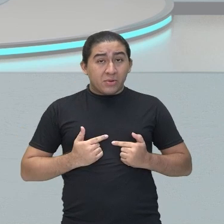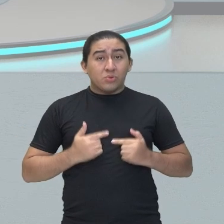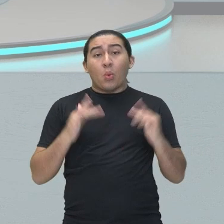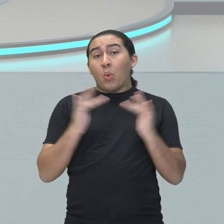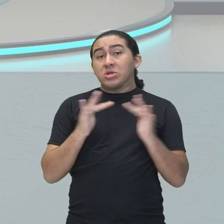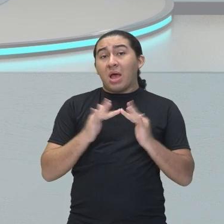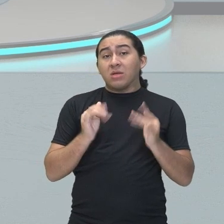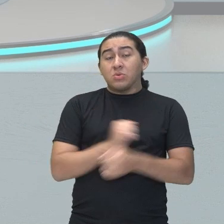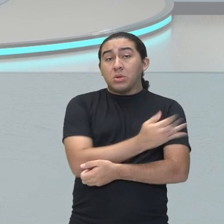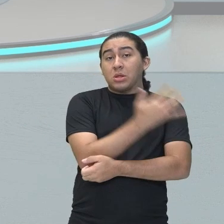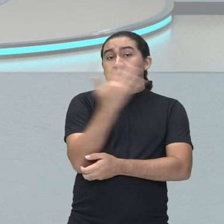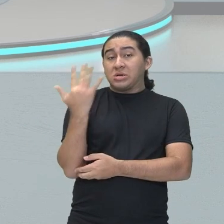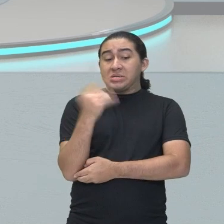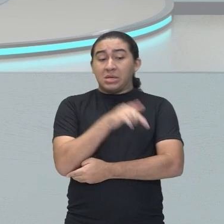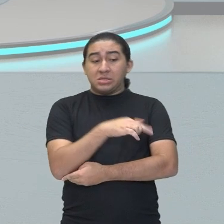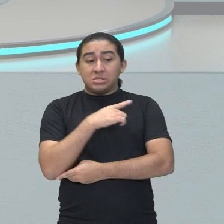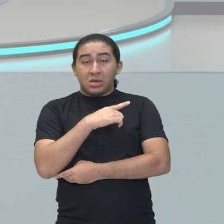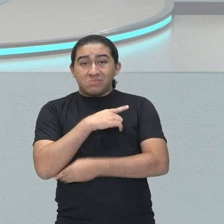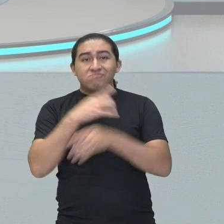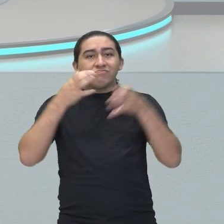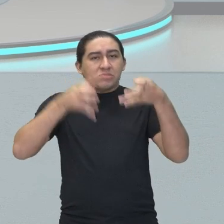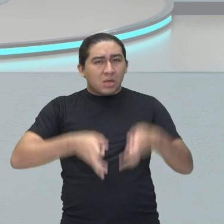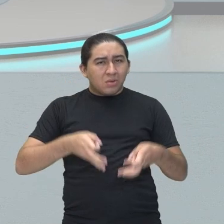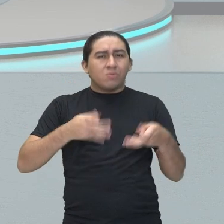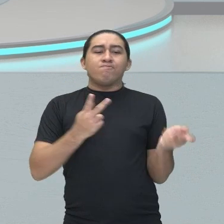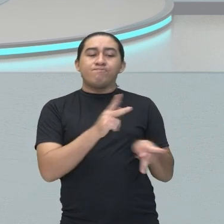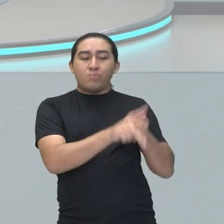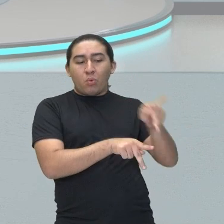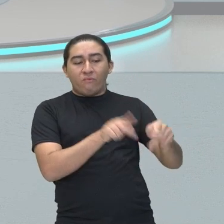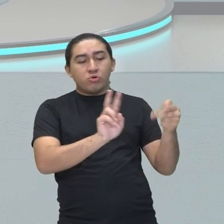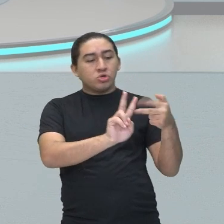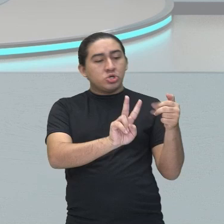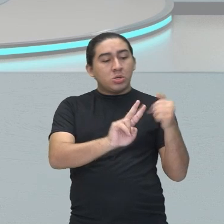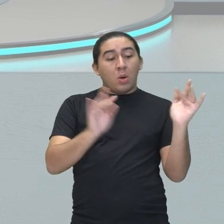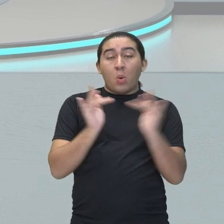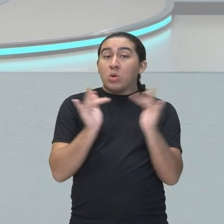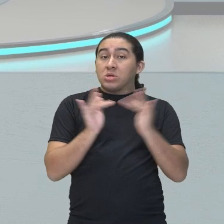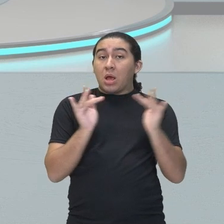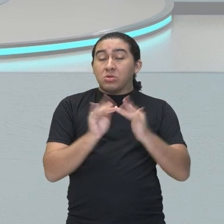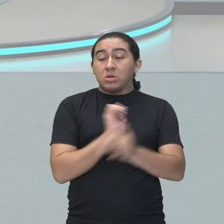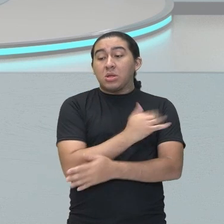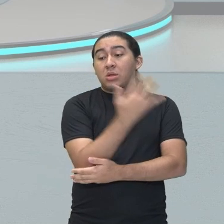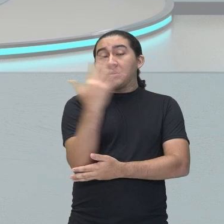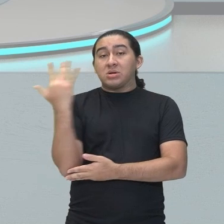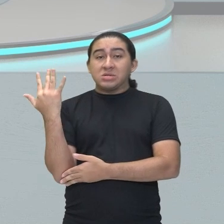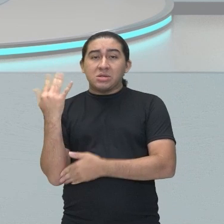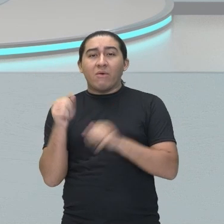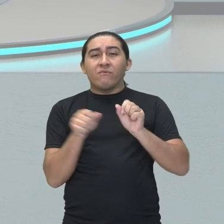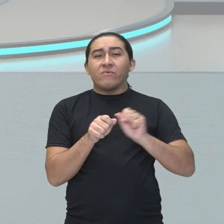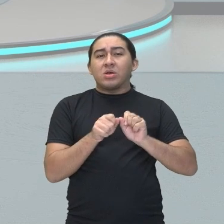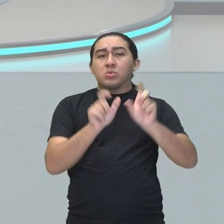Então esse contato do povo indígena com a natureza fazia com que os